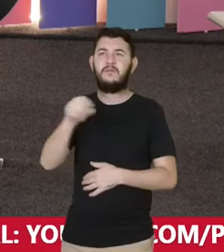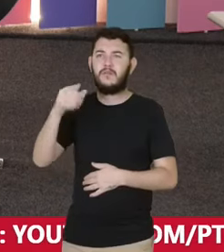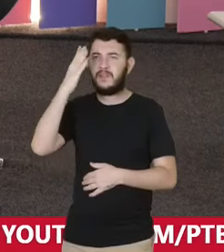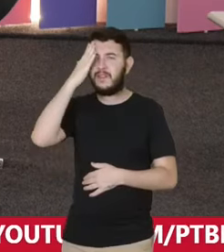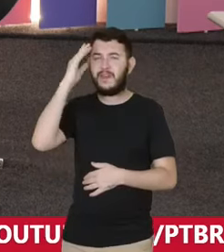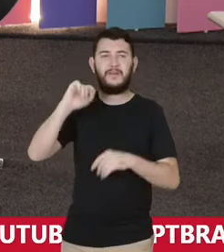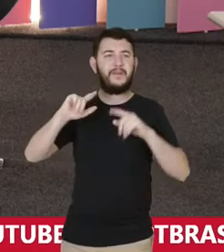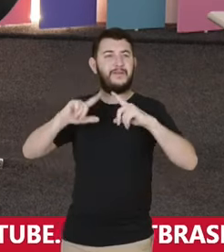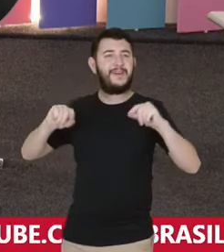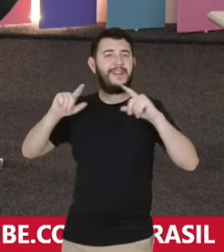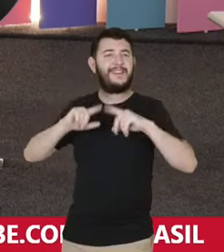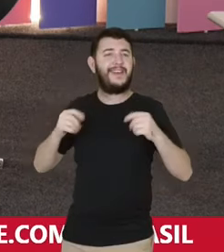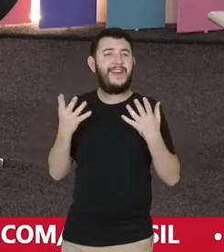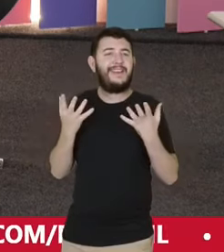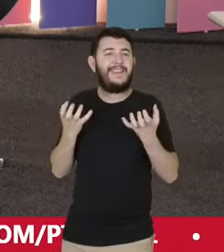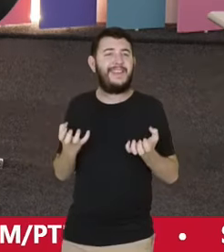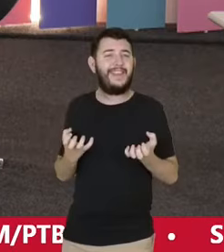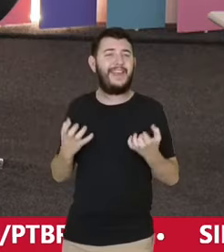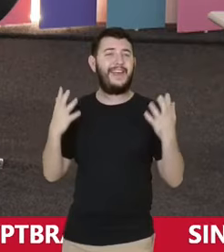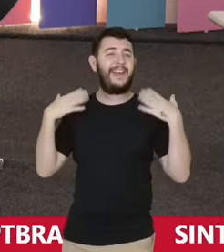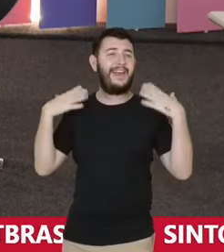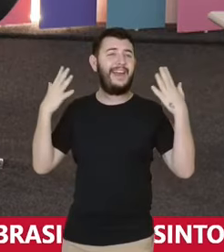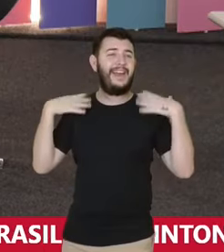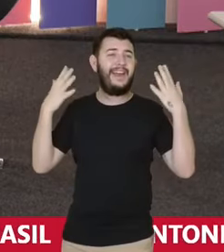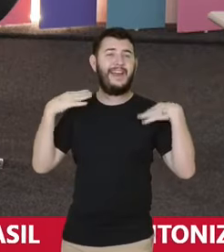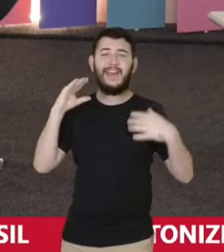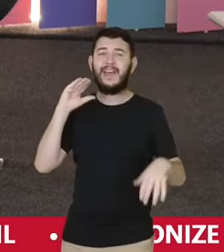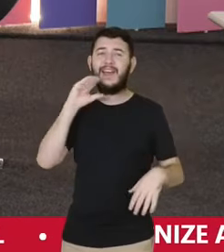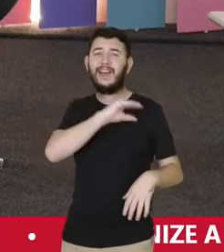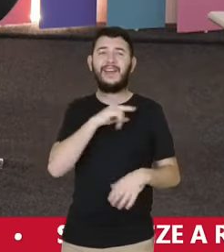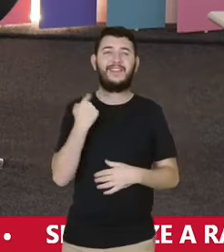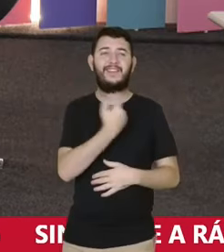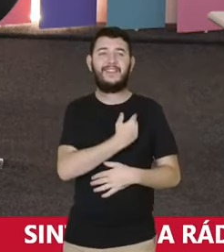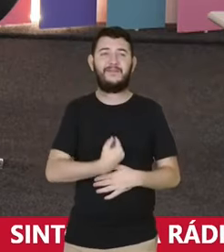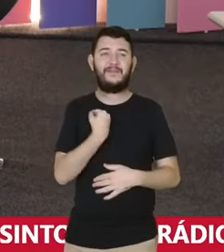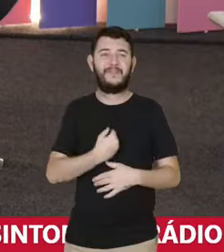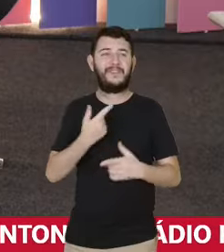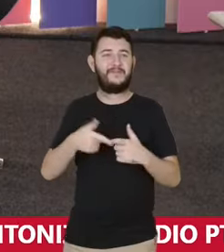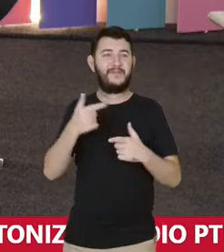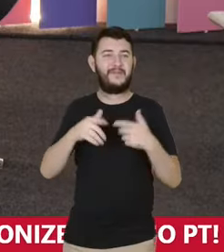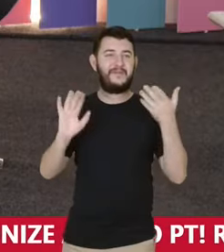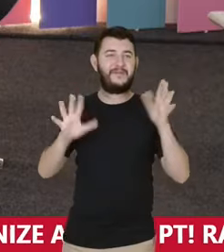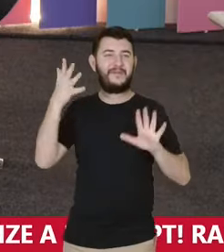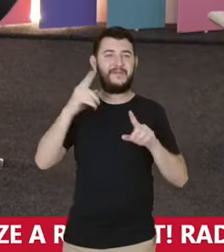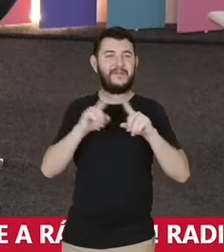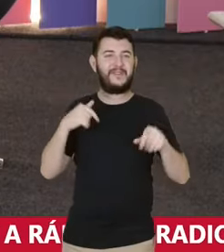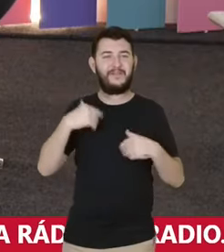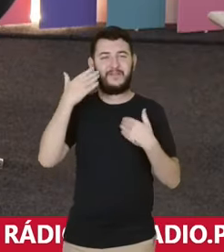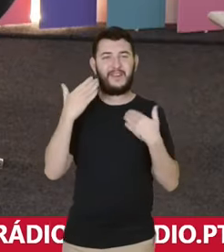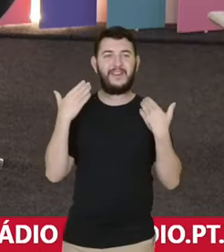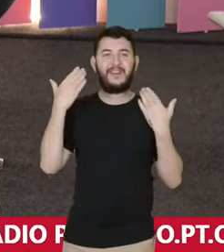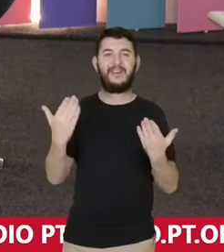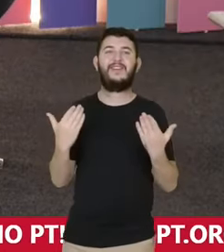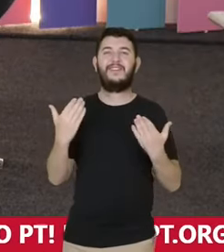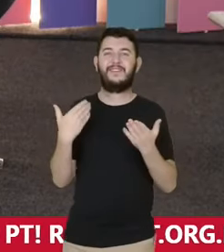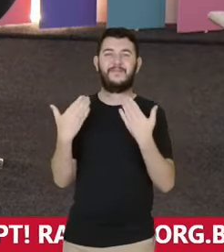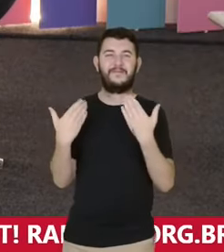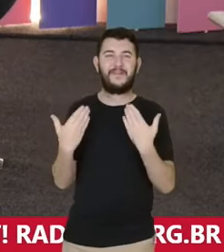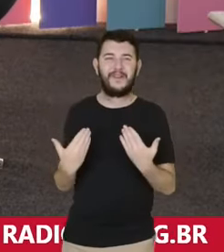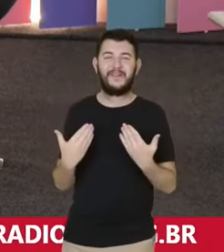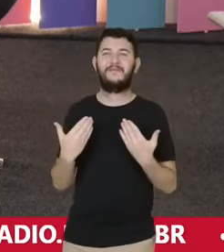seco, muito quente, né, e a gente está mudando esse conflito de clima, né, também. Então, eu agradeço por esse espaço, de estar falando